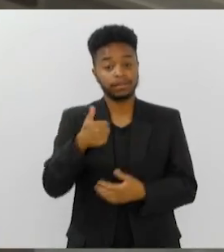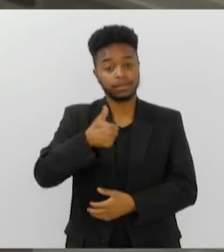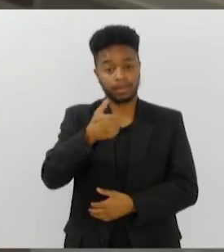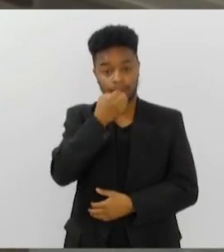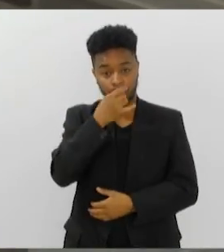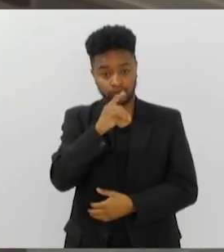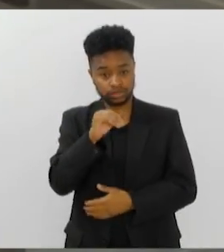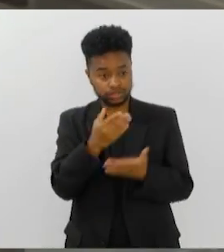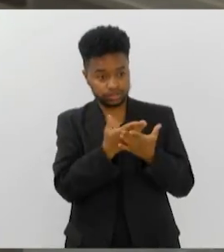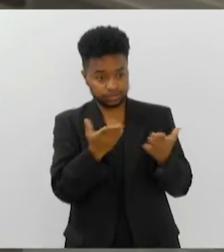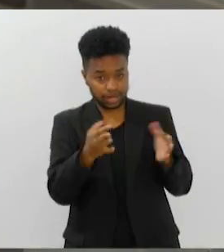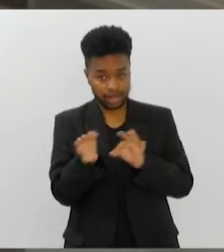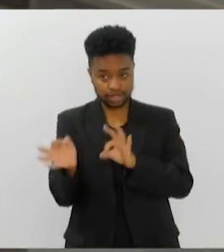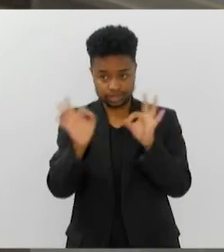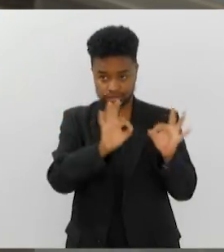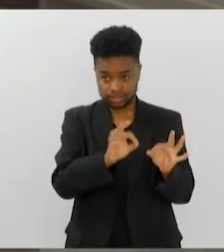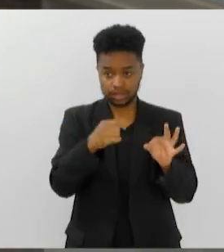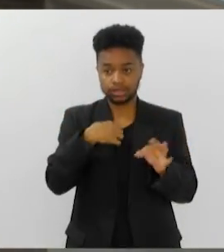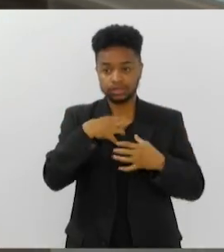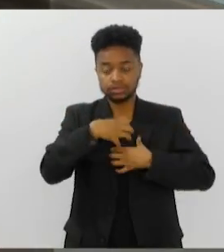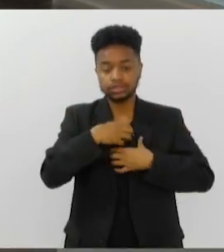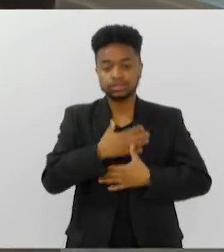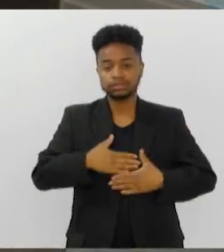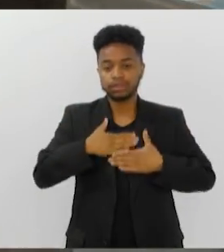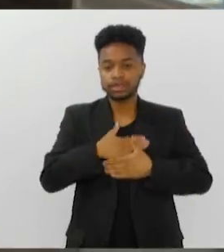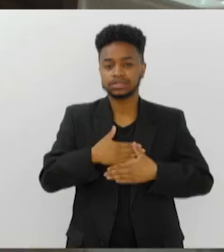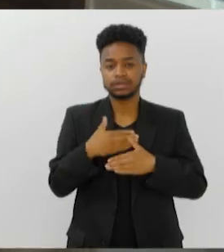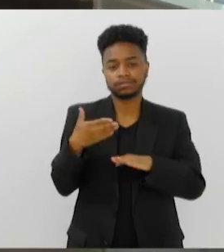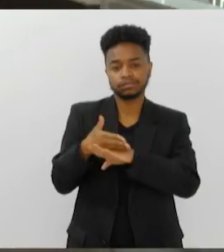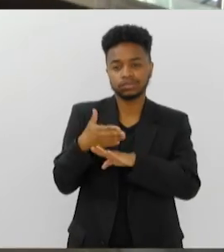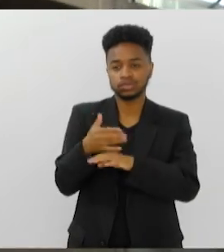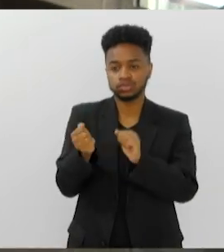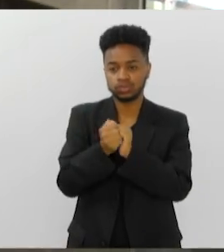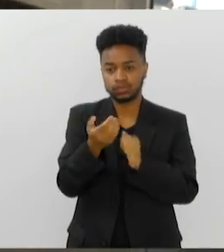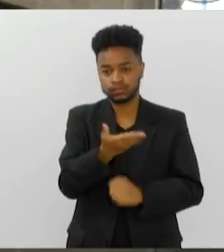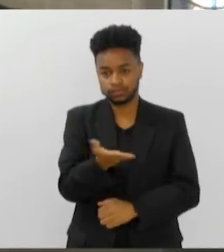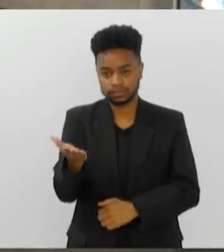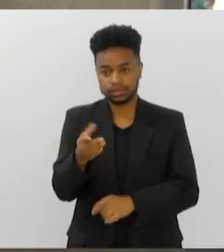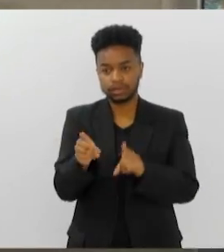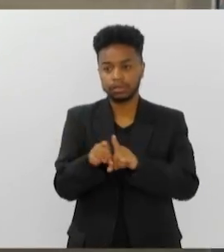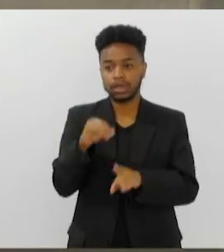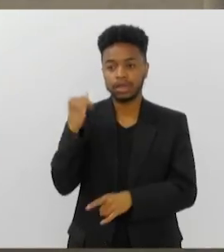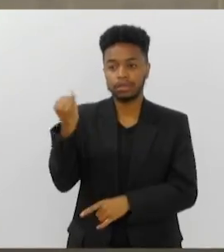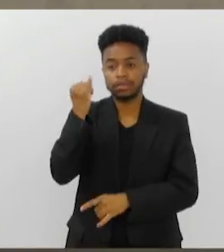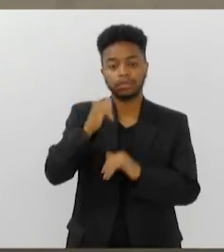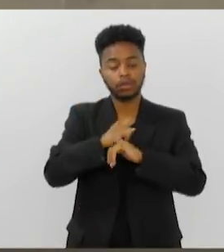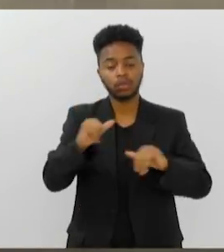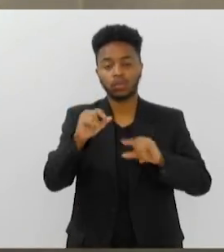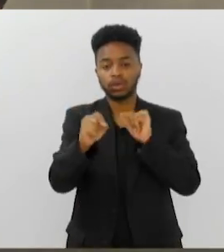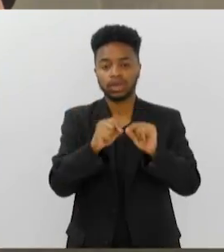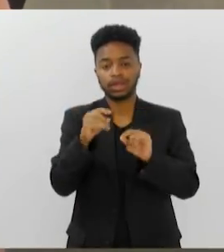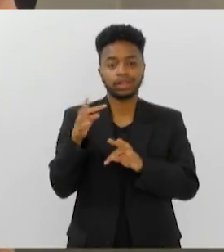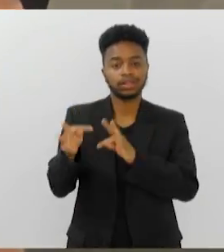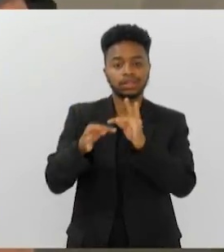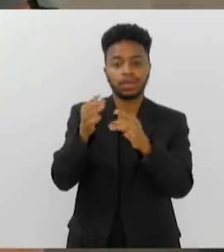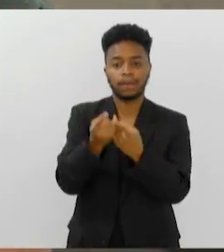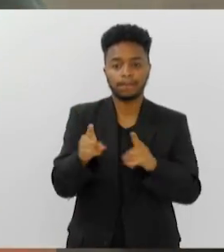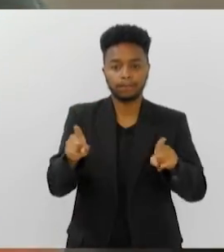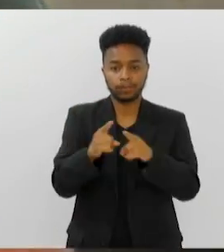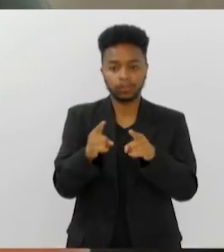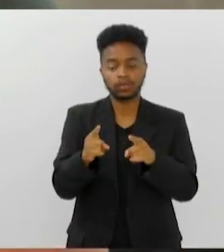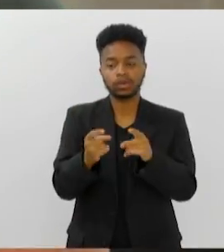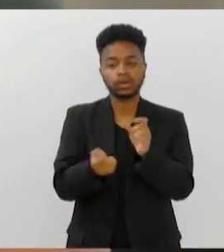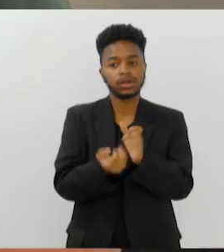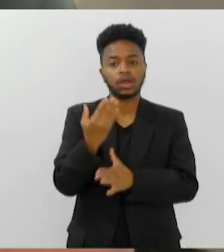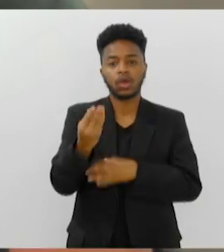os telespectadores, é um prazer estar aqui com vocês. É importante se dizer que a musicoterapia, ela se